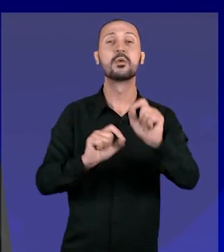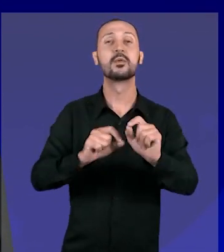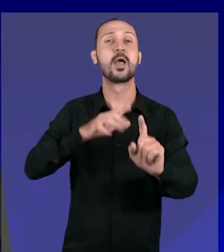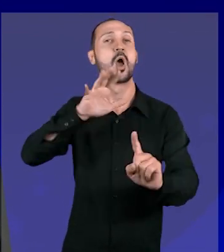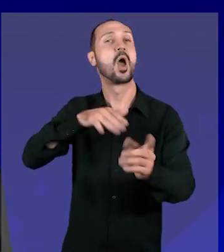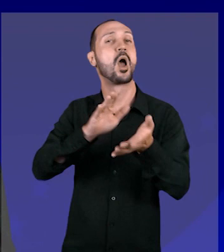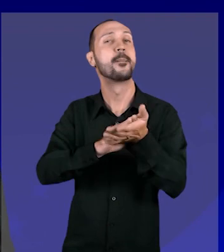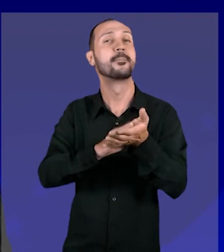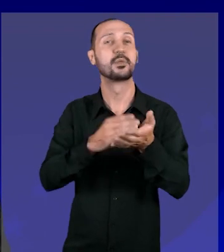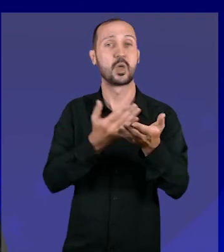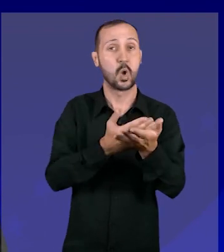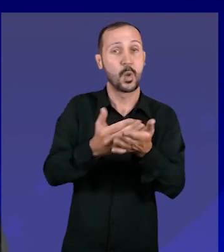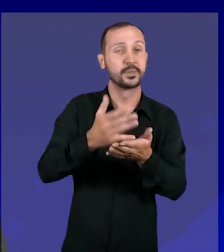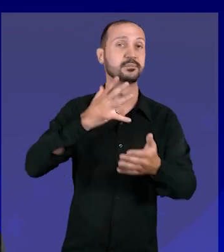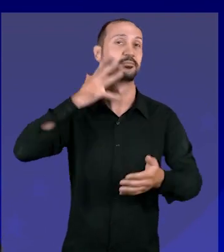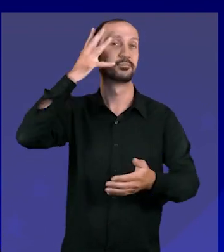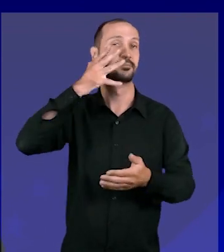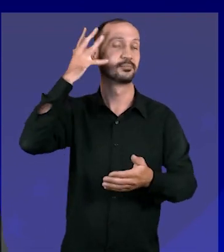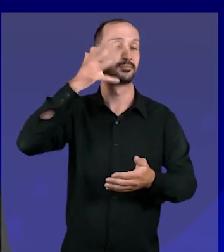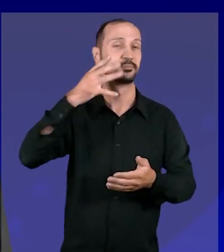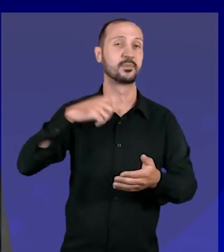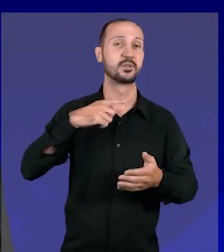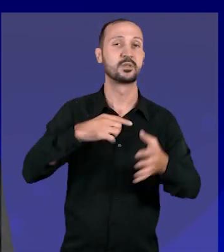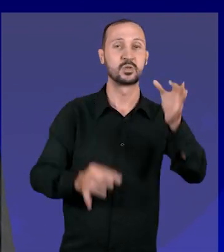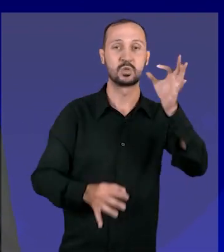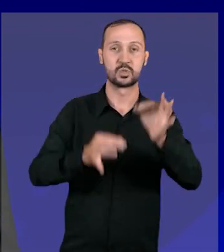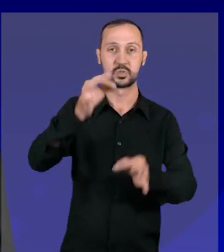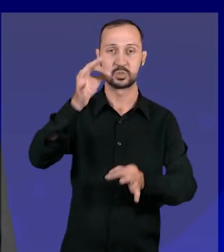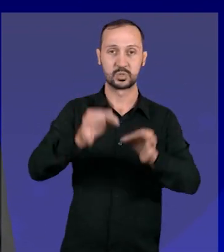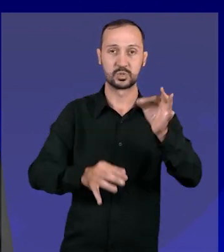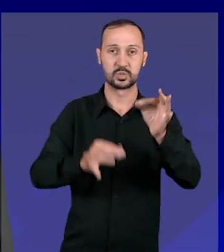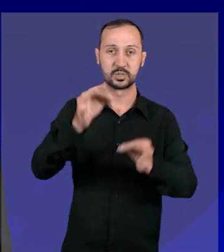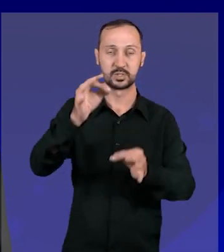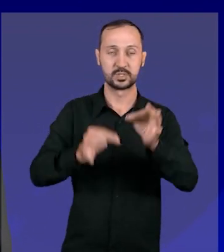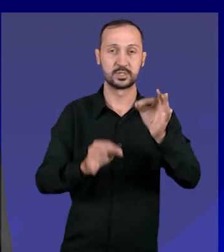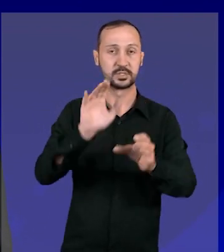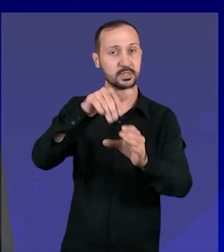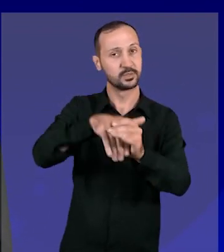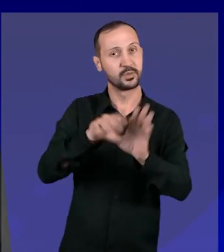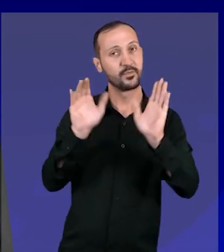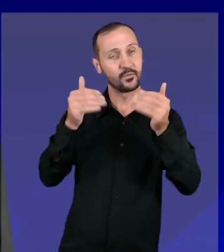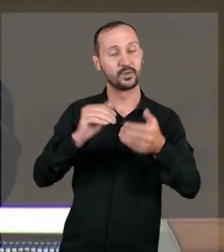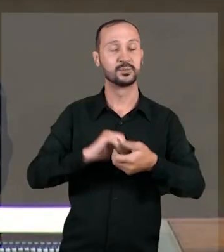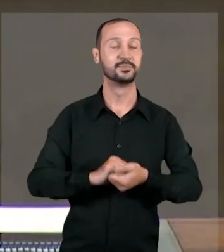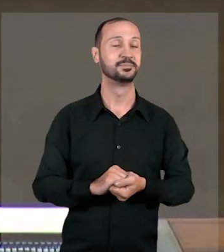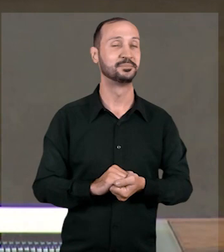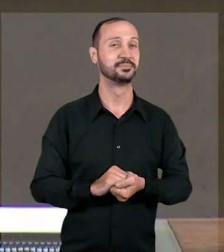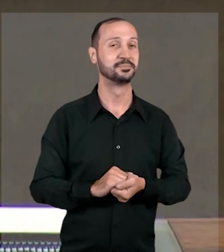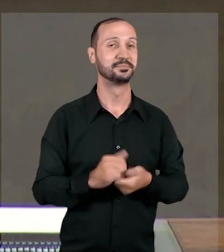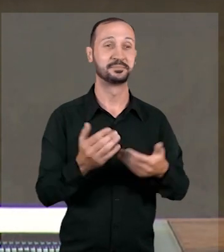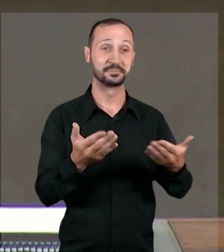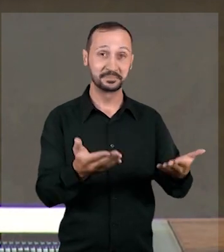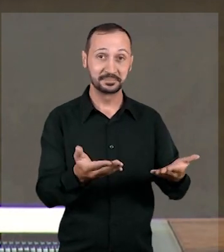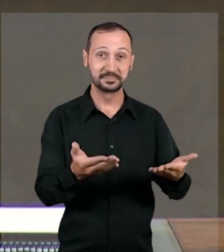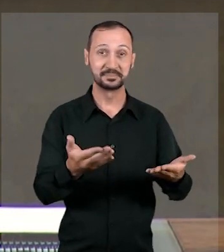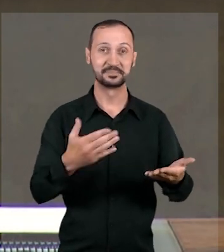homenageado do Congresso e é com a palestra dele que começamos o Justiça Eleitoral em Foco de hoje. Meu